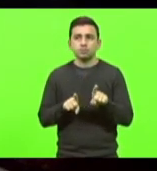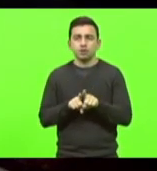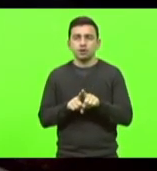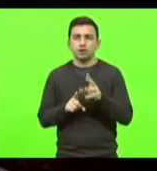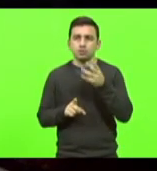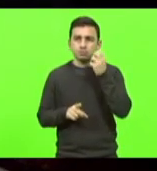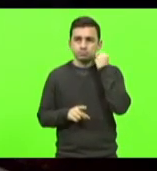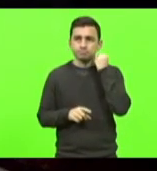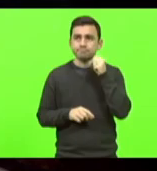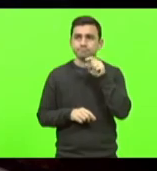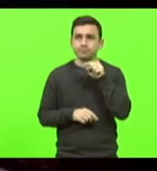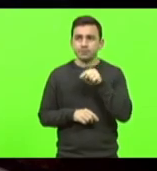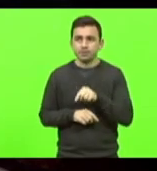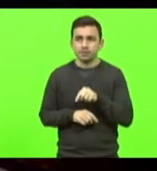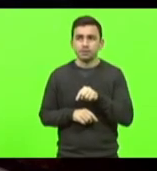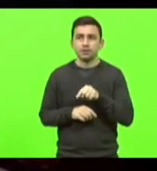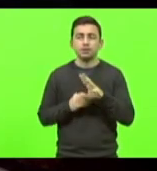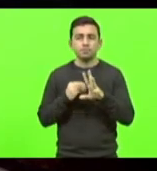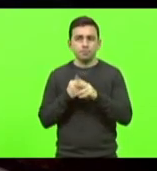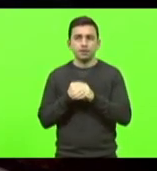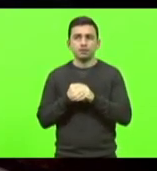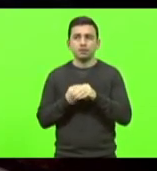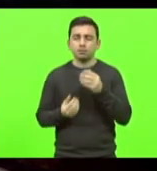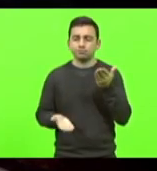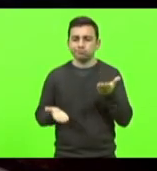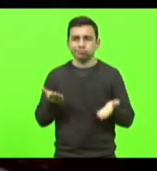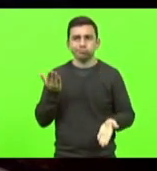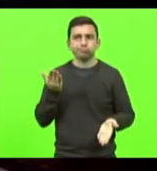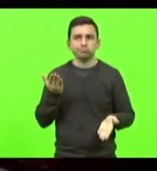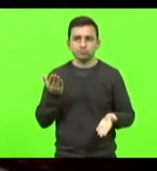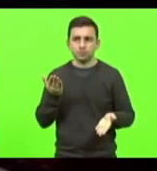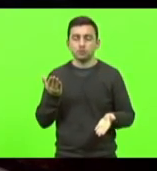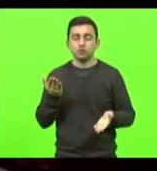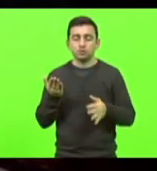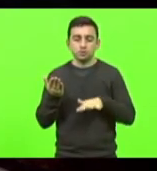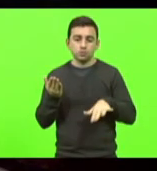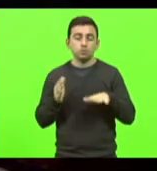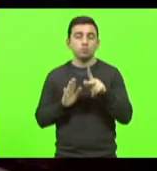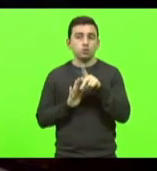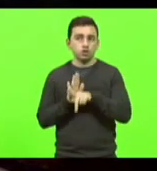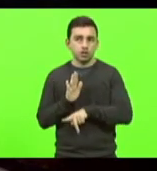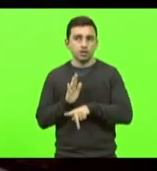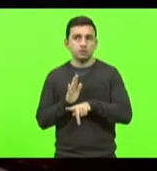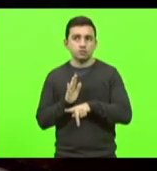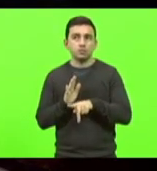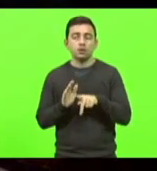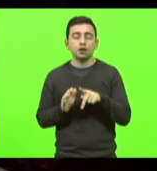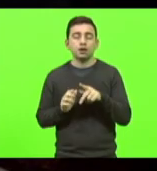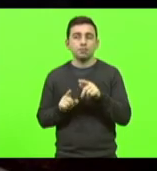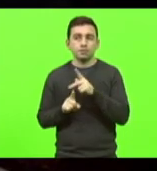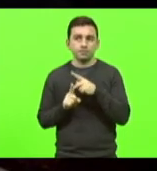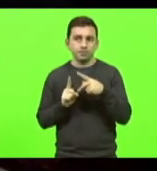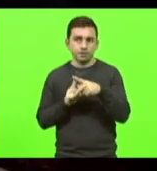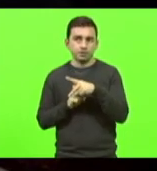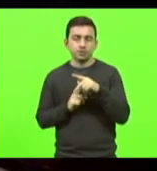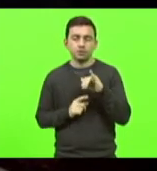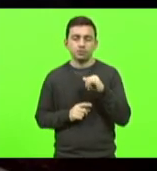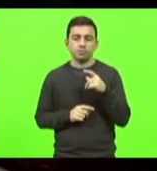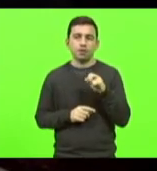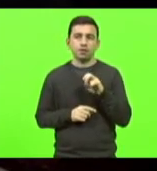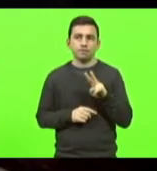desta emenda causa um desequilíbrio atuarial e da Previdência do iprev aqui de Santa Catarina